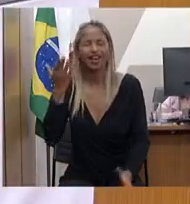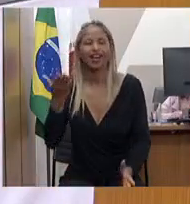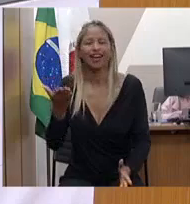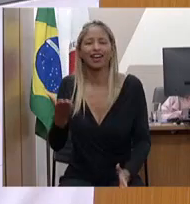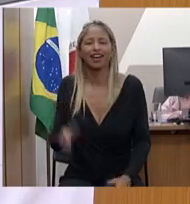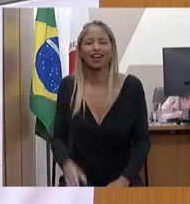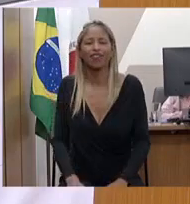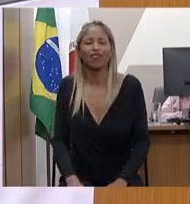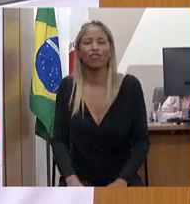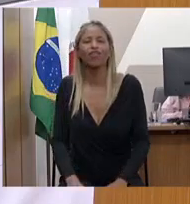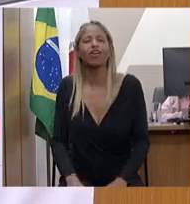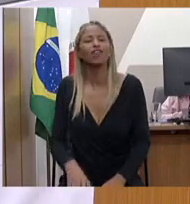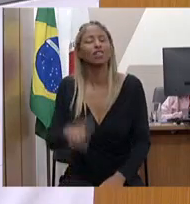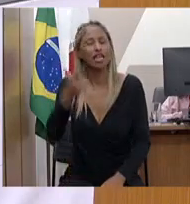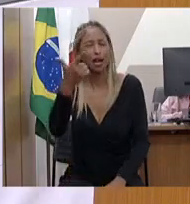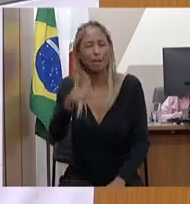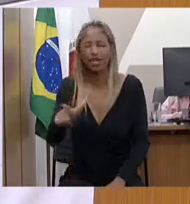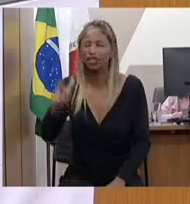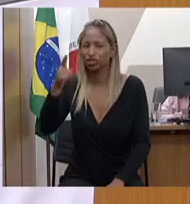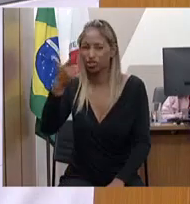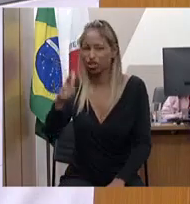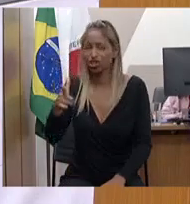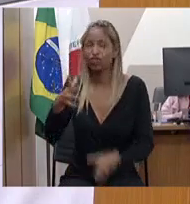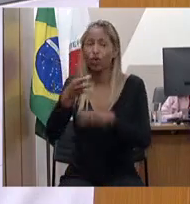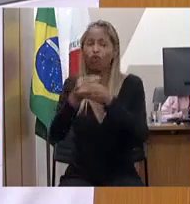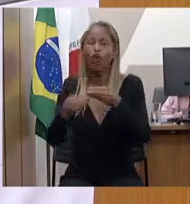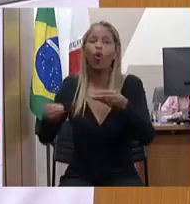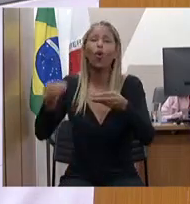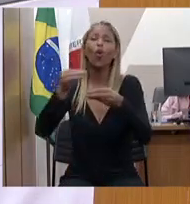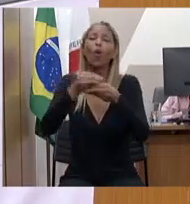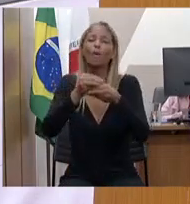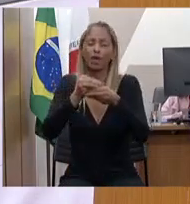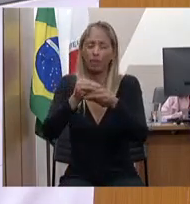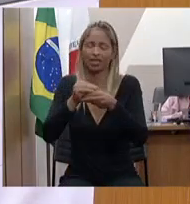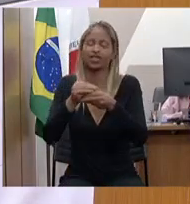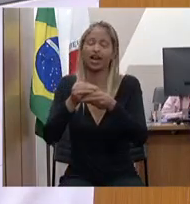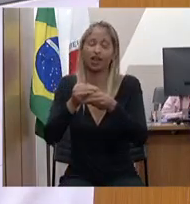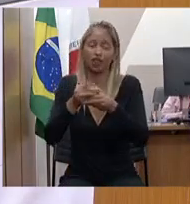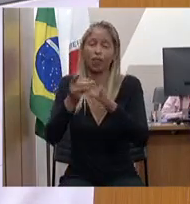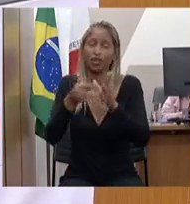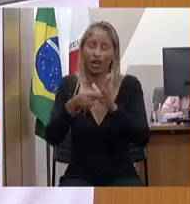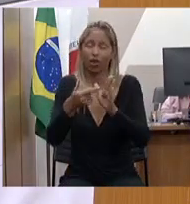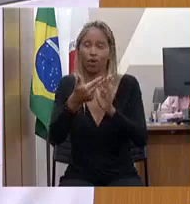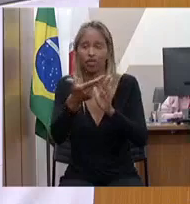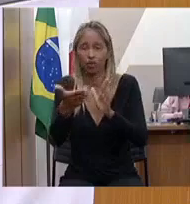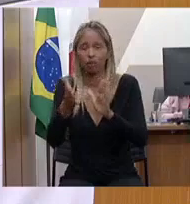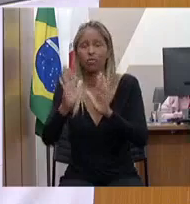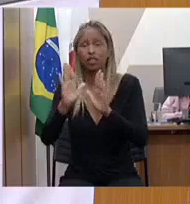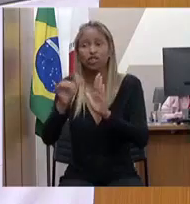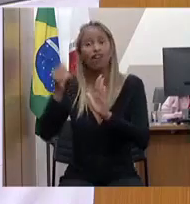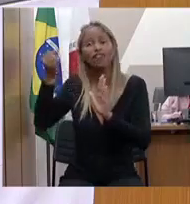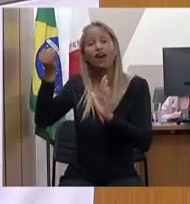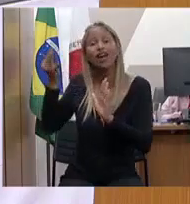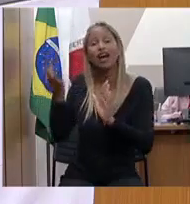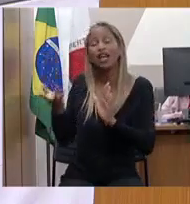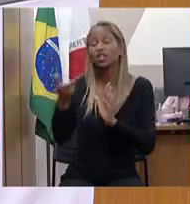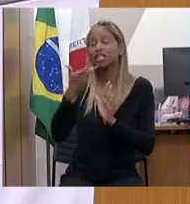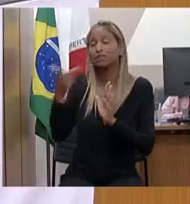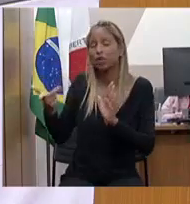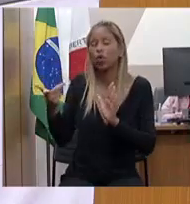não se repetitivo e ser complementar eu trazer algumas questões aqui que já foram muito bem